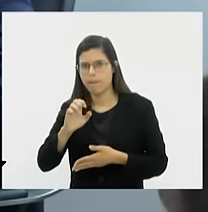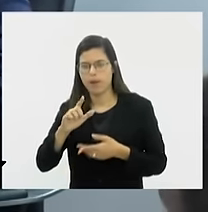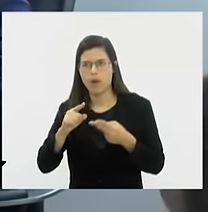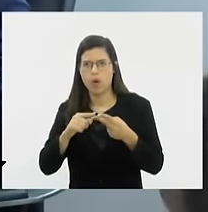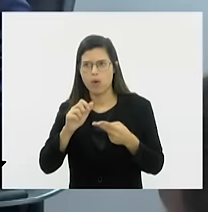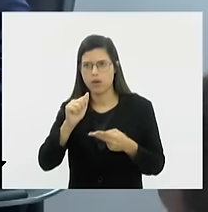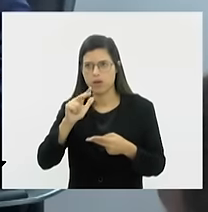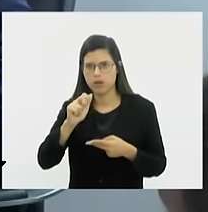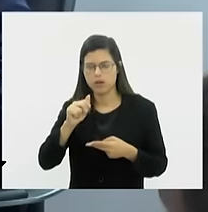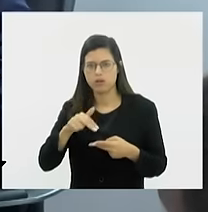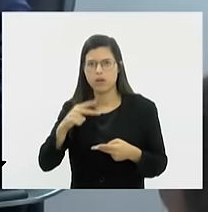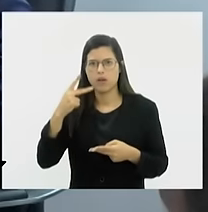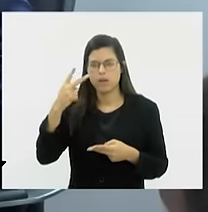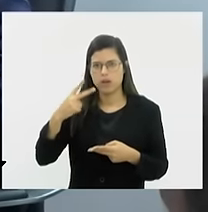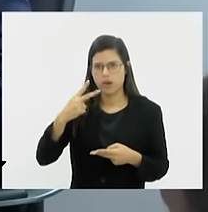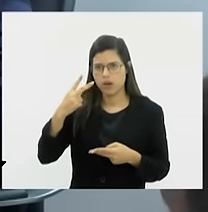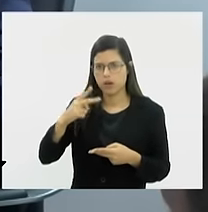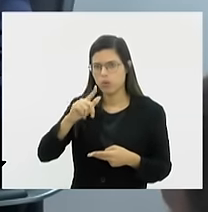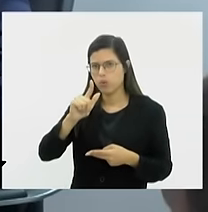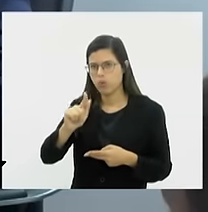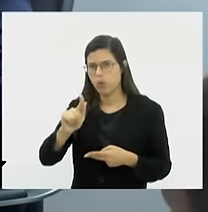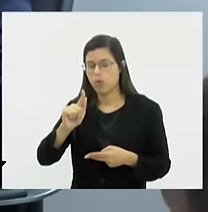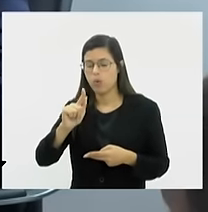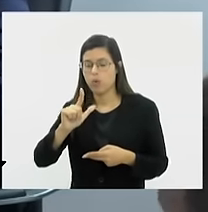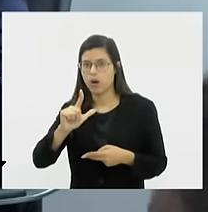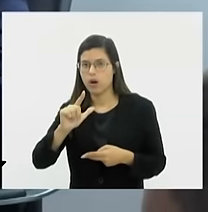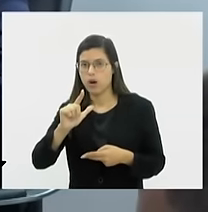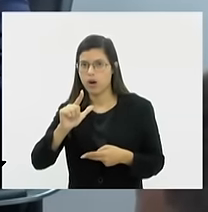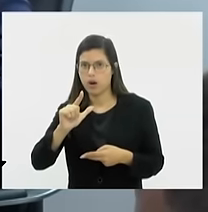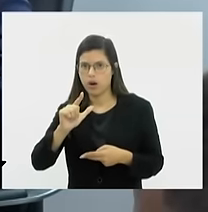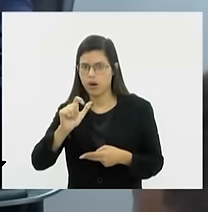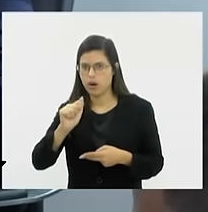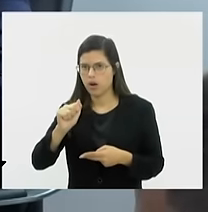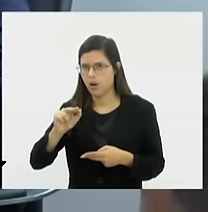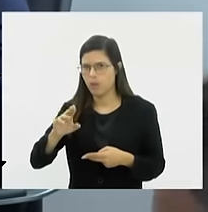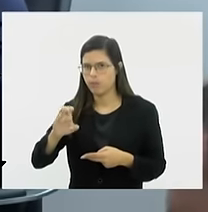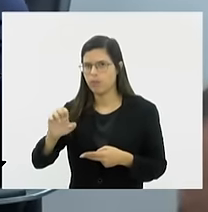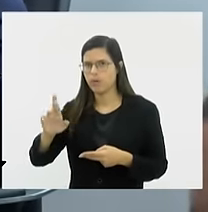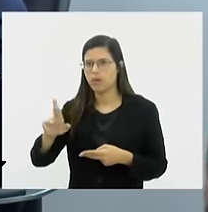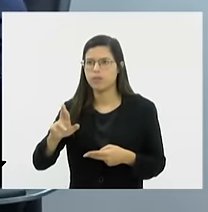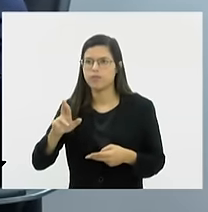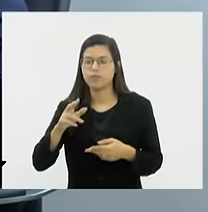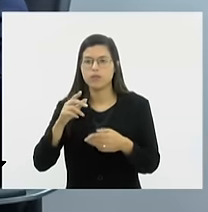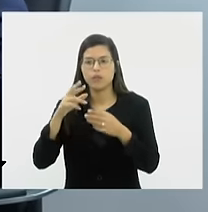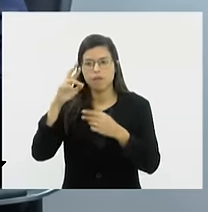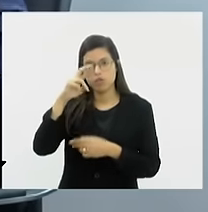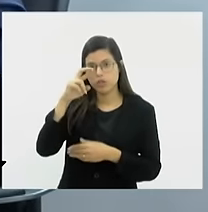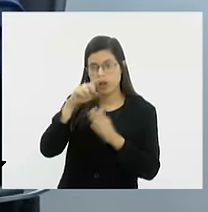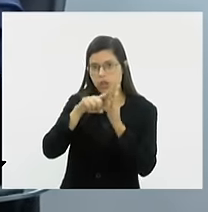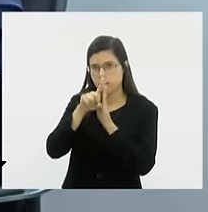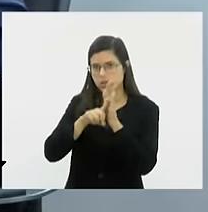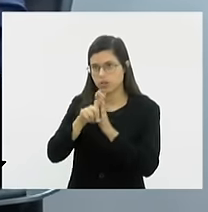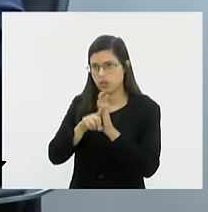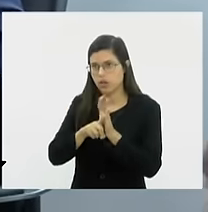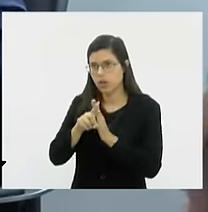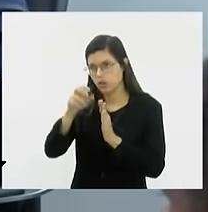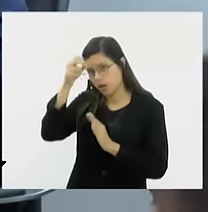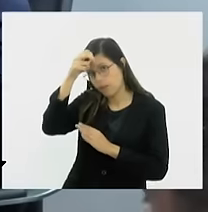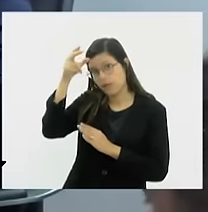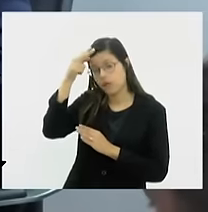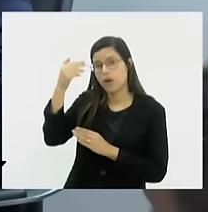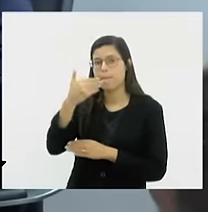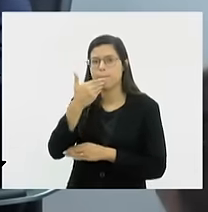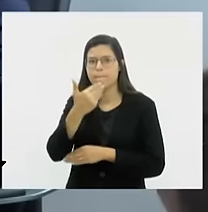com o vereador Glauber Poubel, fiscalizando uma operação que a prefeitura pede para que os agentes do Estado,